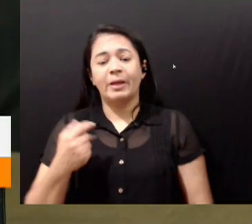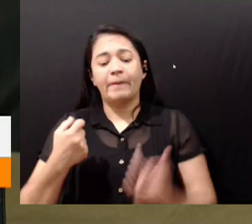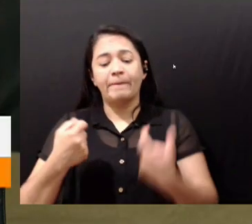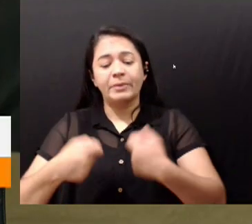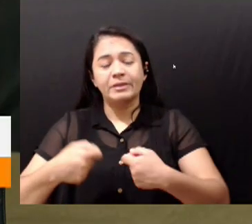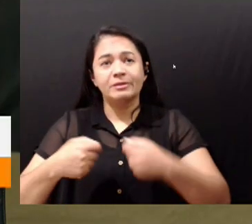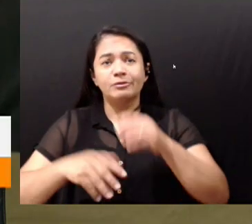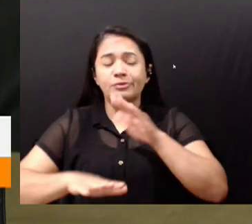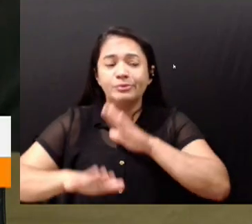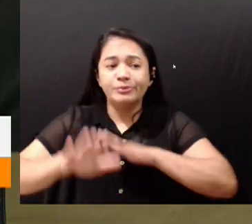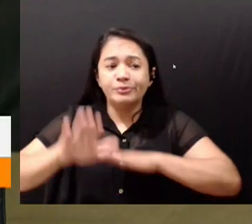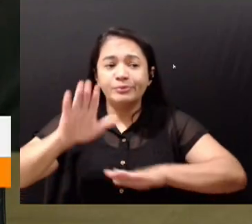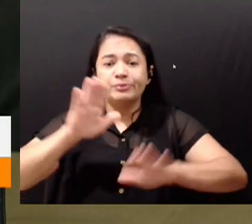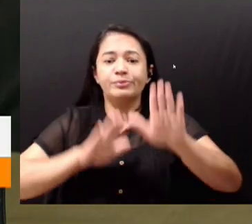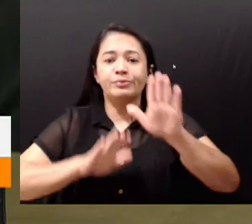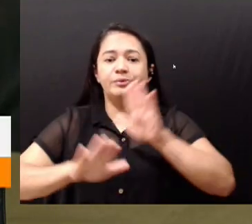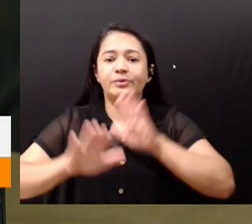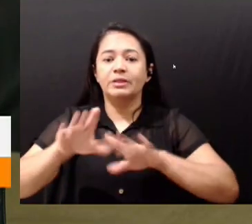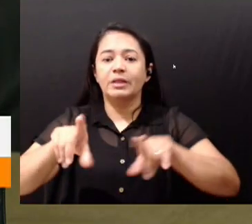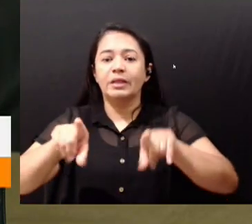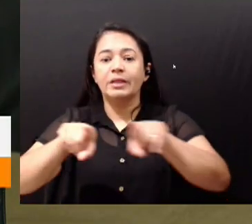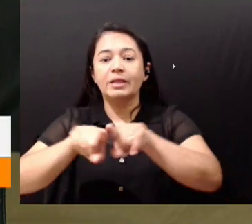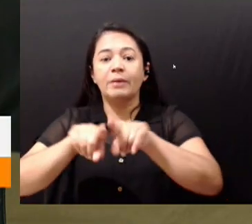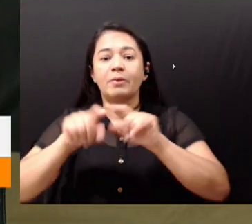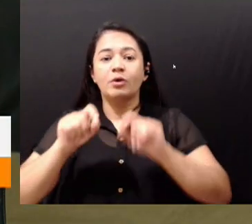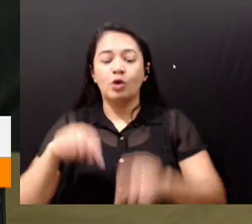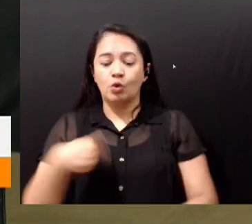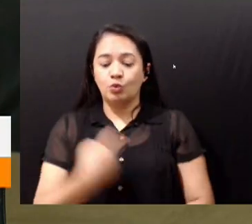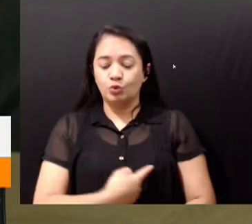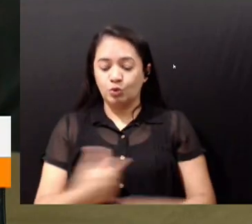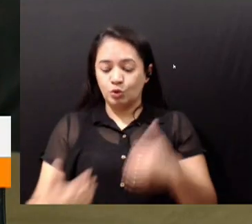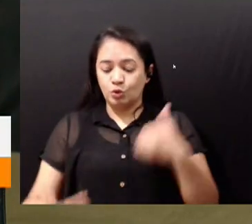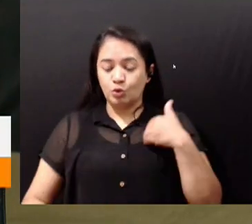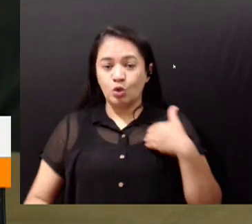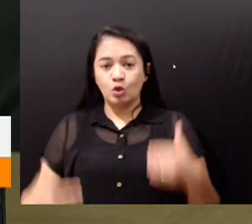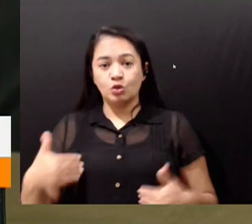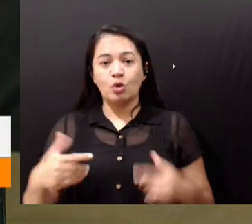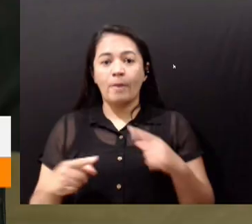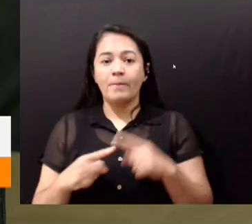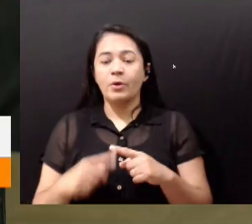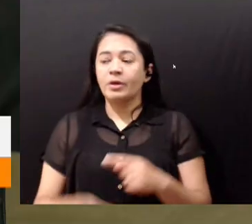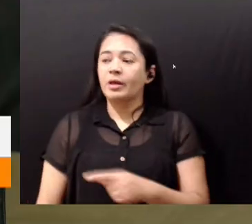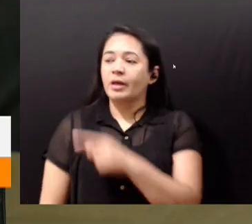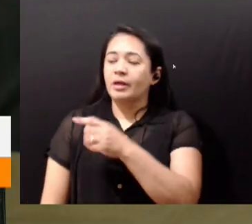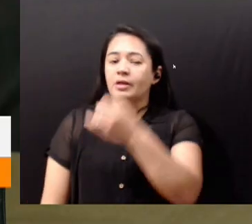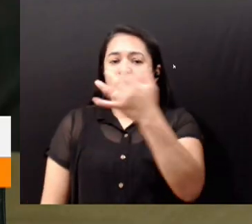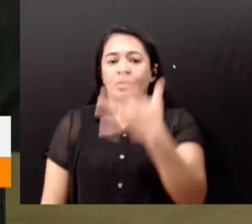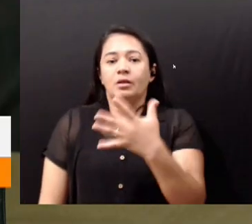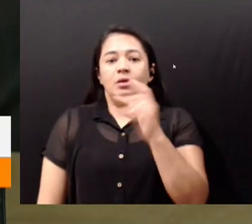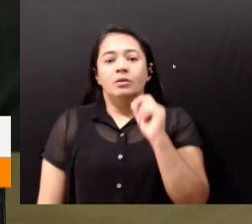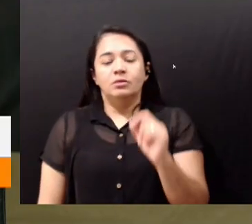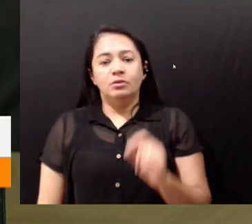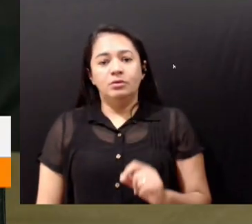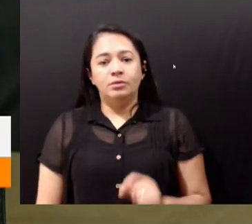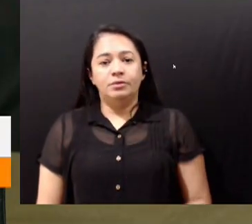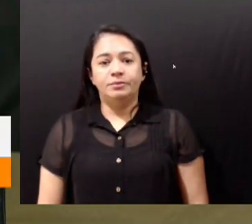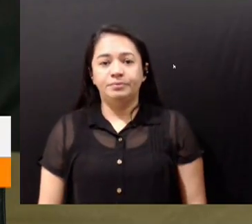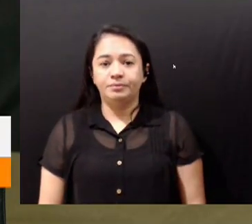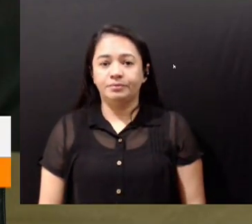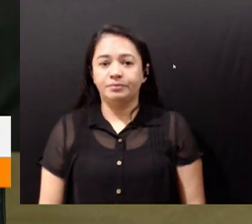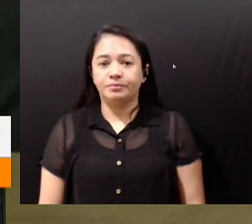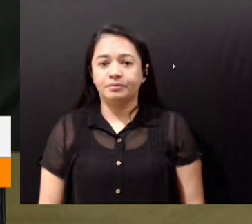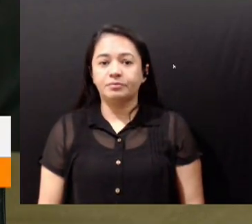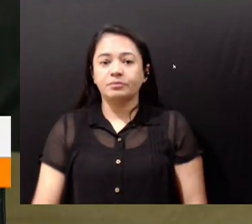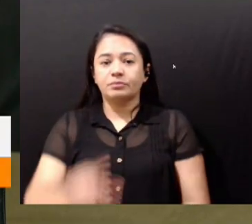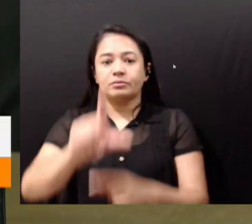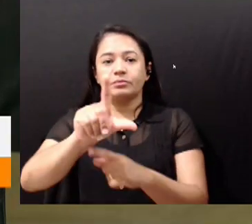tem também essa questão do nosso corpo, né? Porque a Naíma trouxe uma coisa bem interessante que ela disse do lipedema, né? Eu também